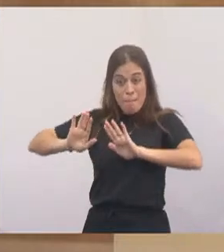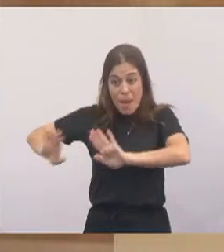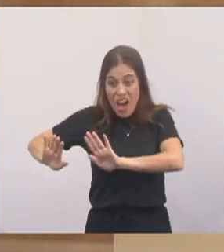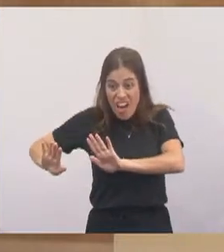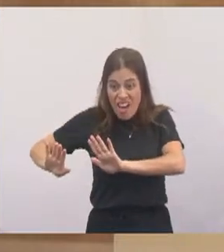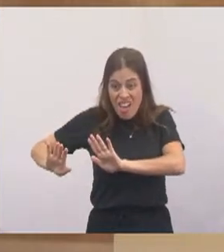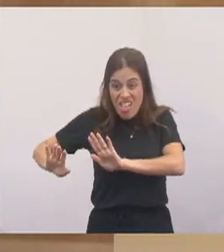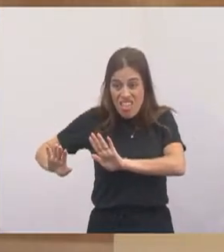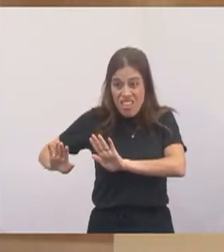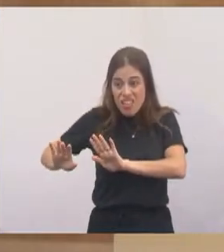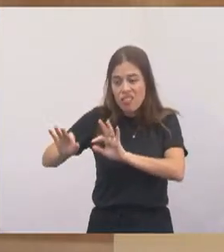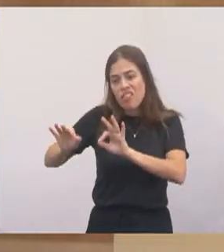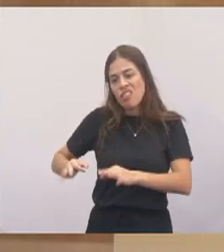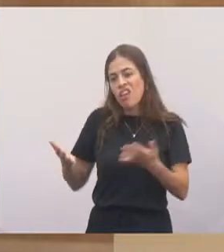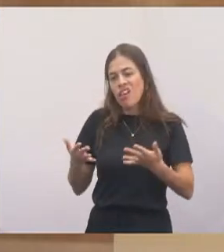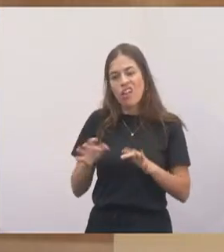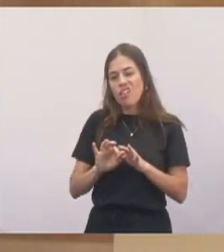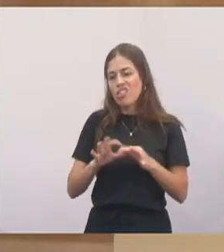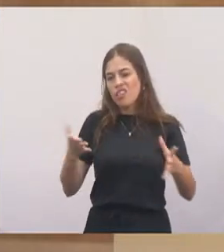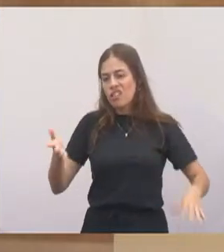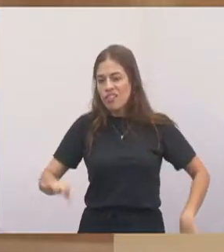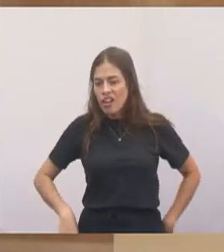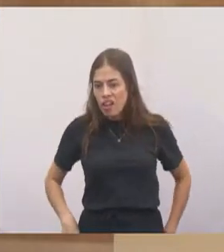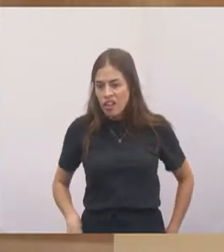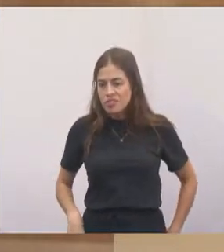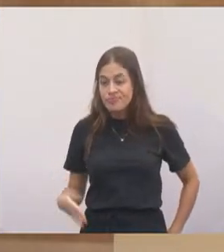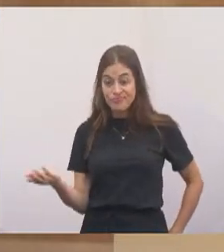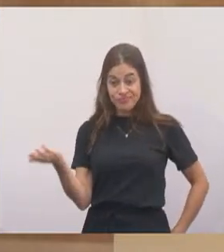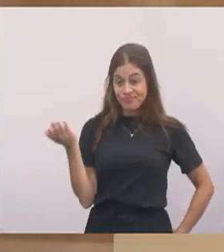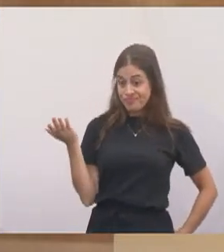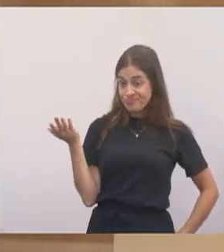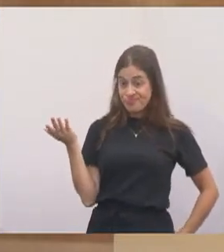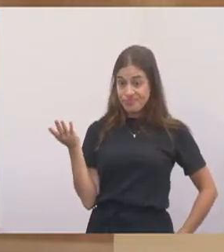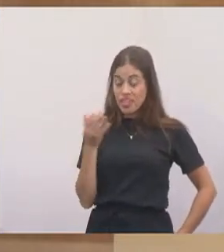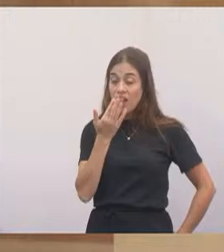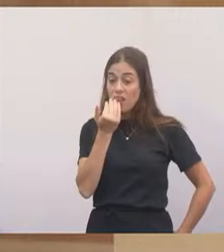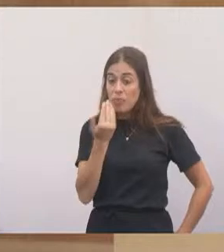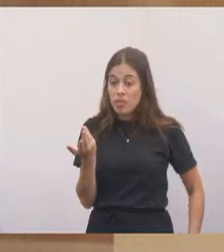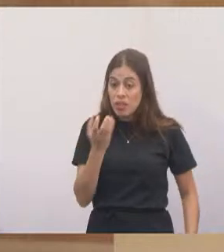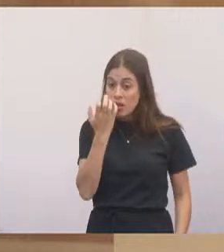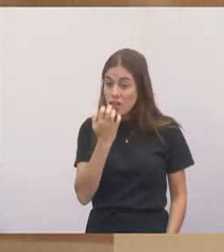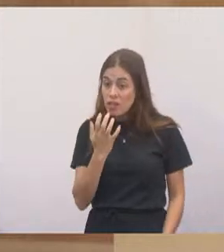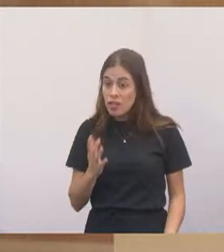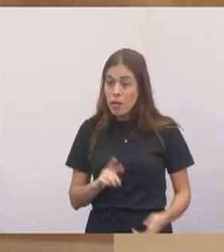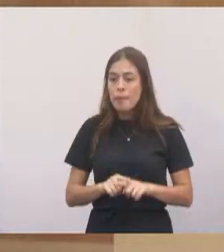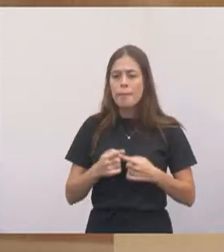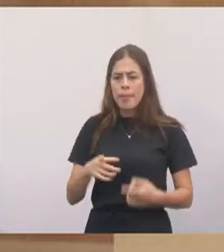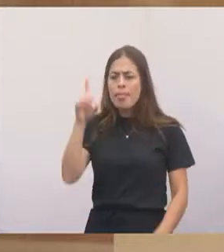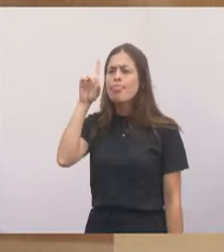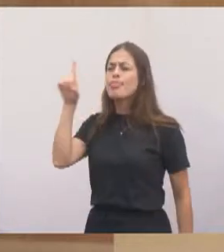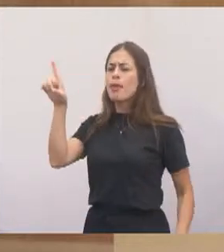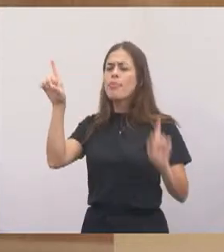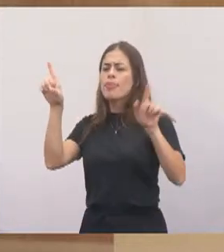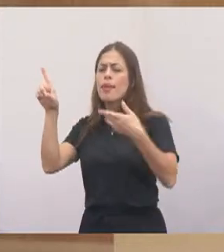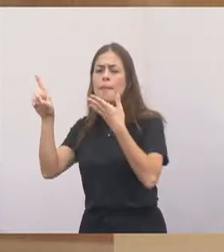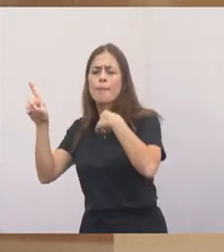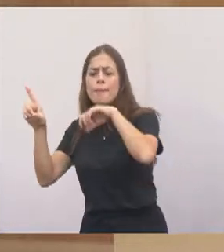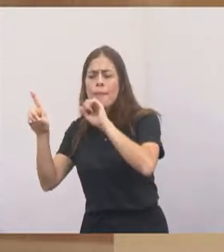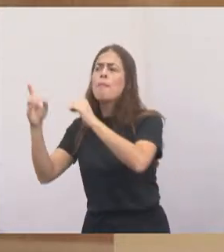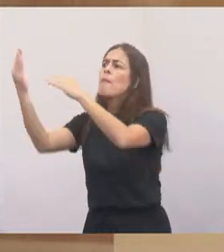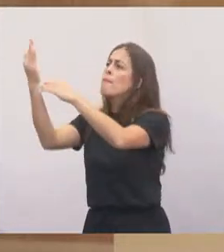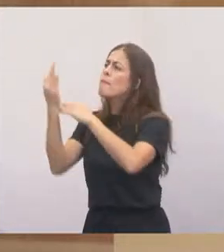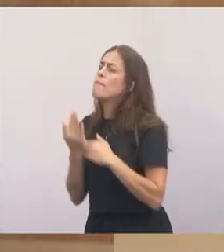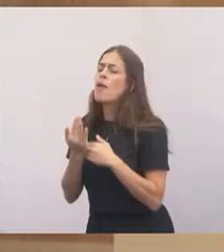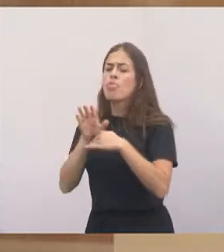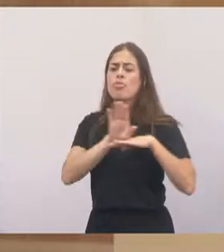tenho certeza que agora não vão liberar mesmo, né? Carração, mas Deus é pai e Ele vai fazer com que eu consiga ajudar essas ONGs